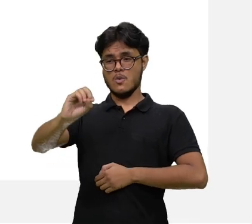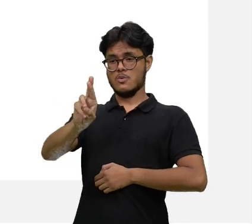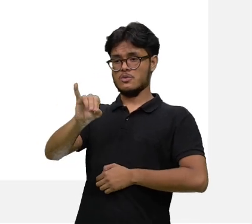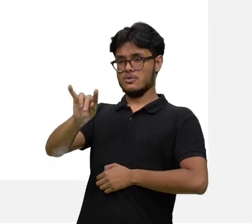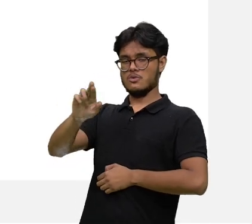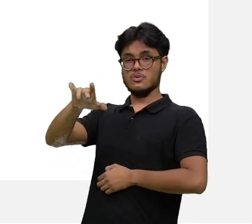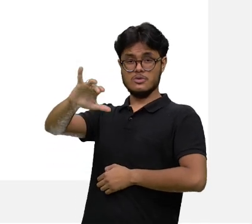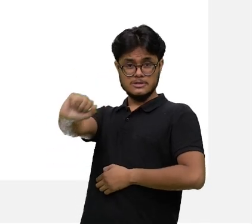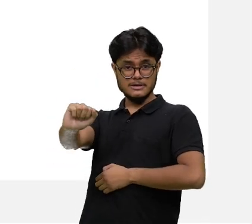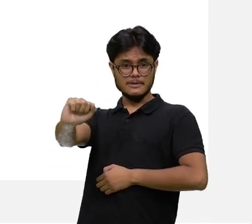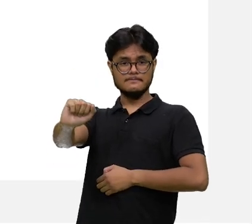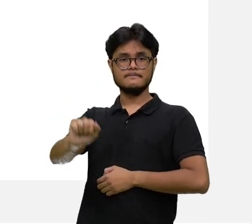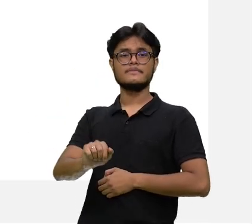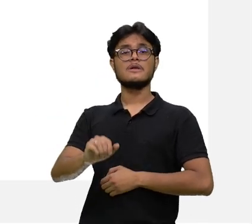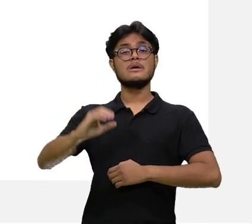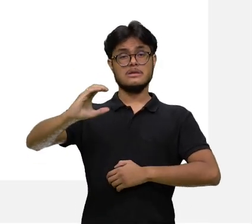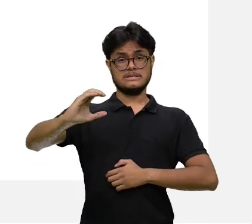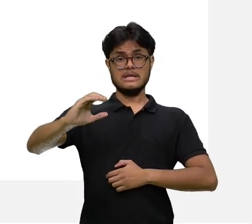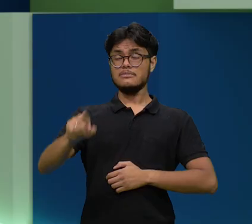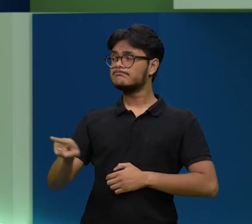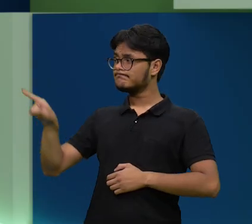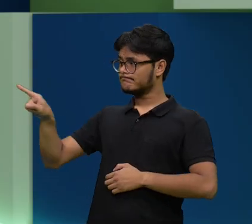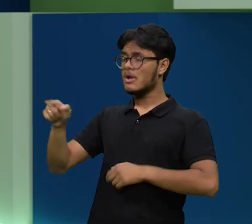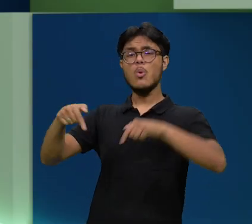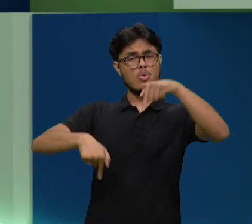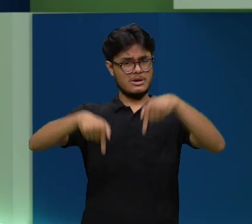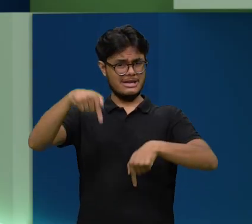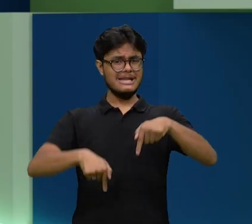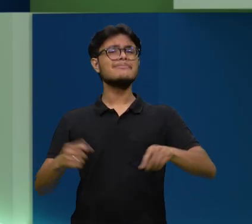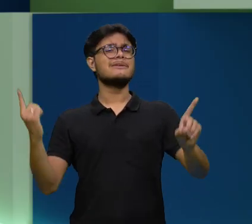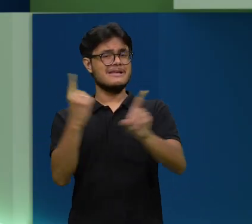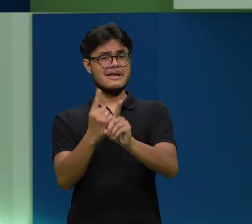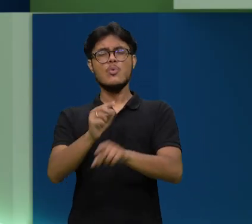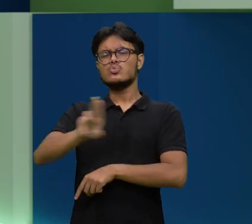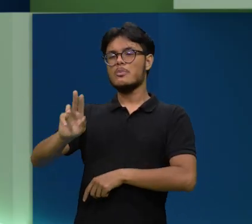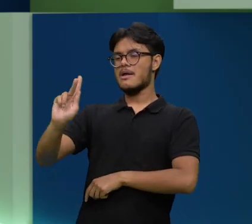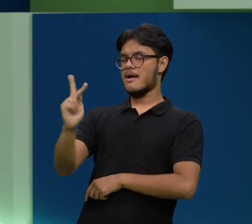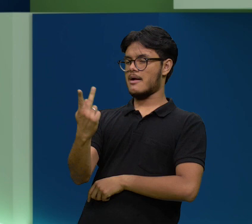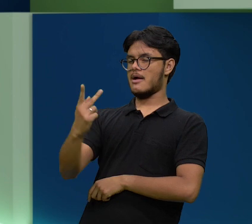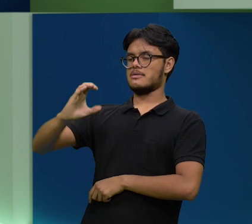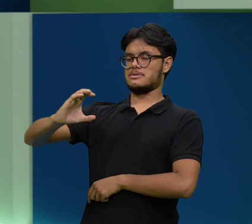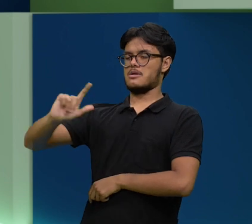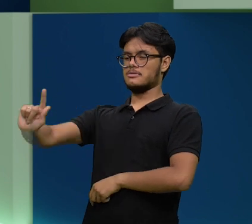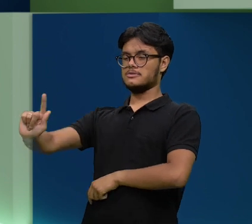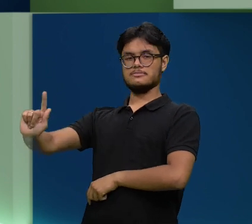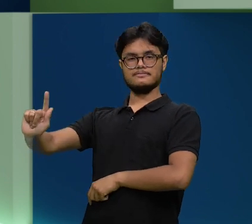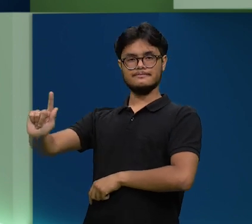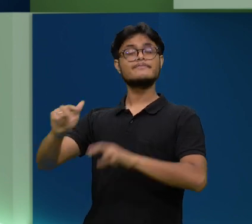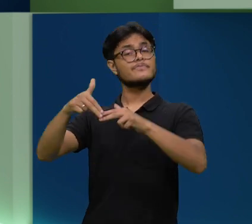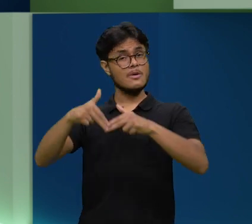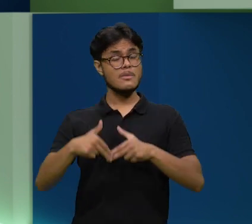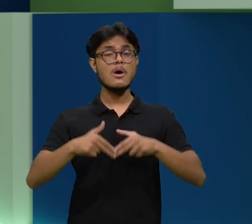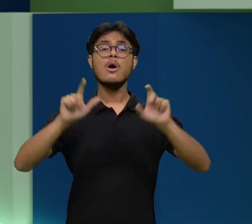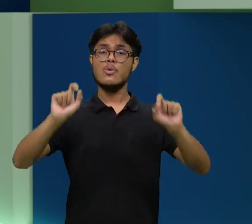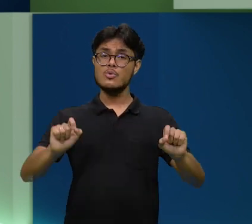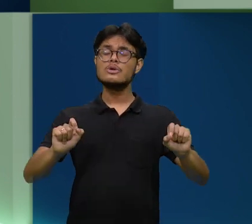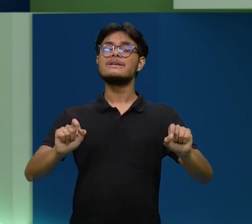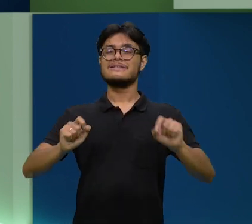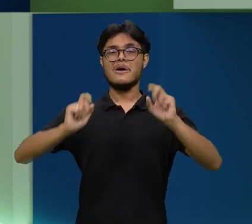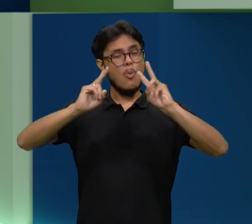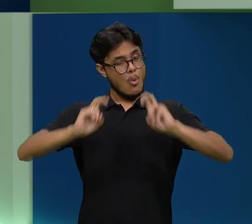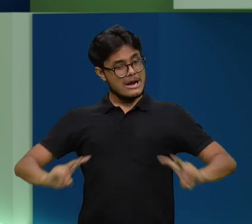bem. É justamente um hormônio que a gente chama de hormônio HCG. Por isso, gente, que o teste